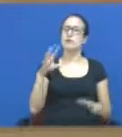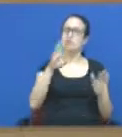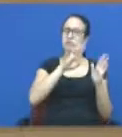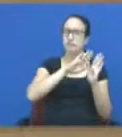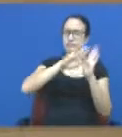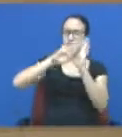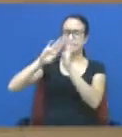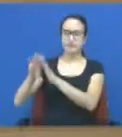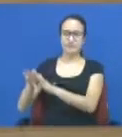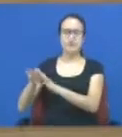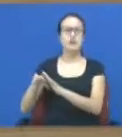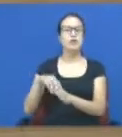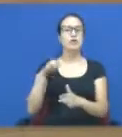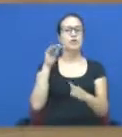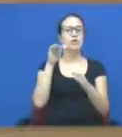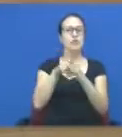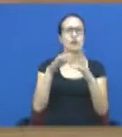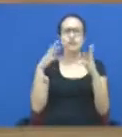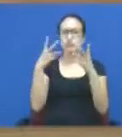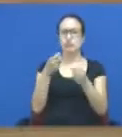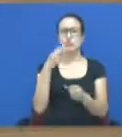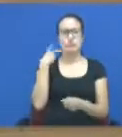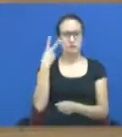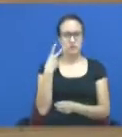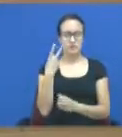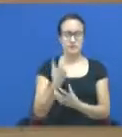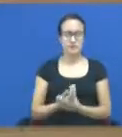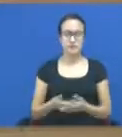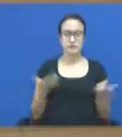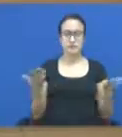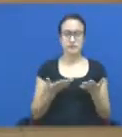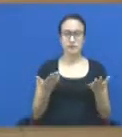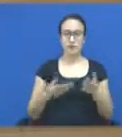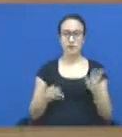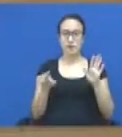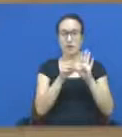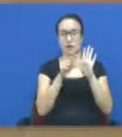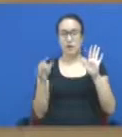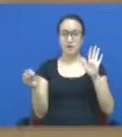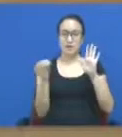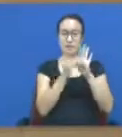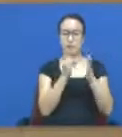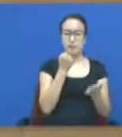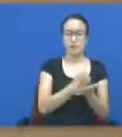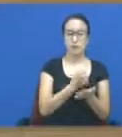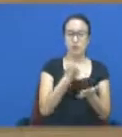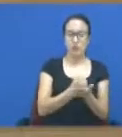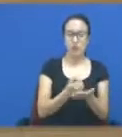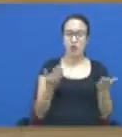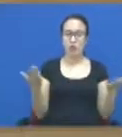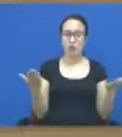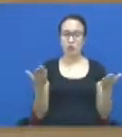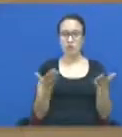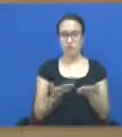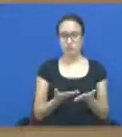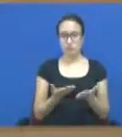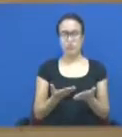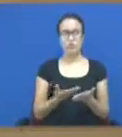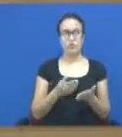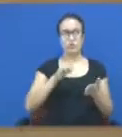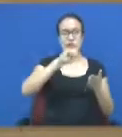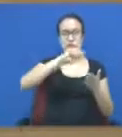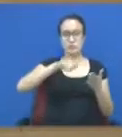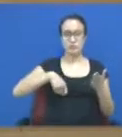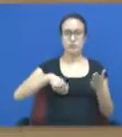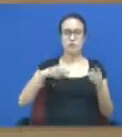senhores vereadores e vereadoras. Agora, apreciaremos as emendas que foram protocoladas hoje, tiveram parecer do